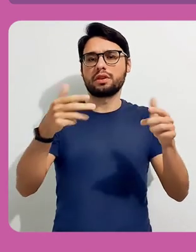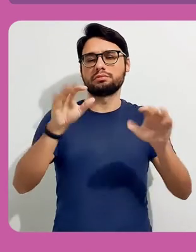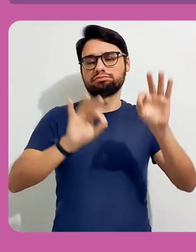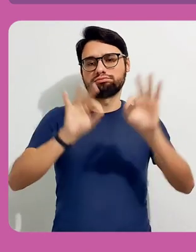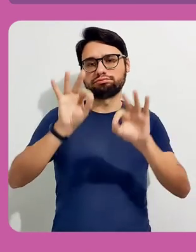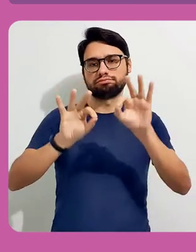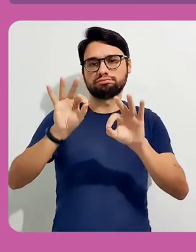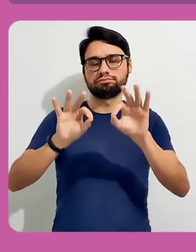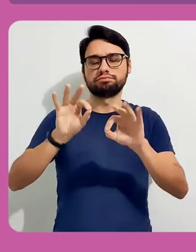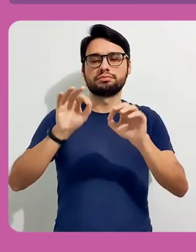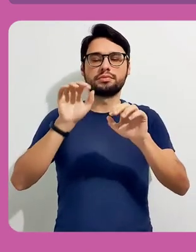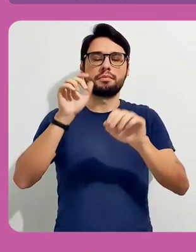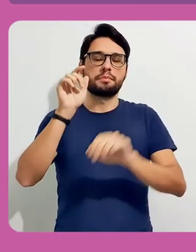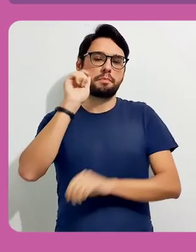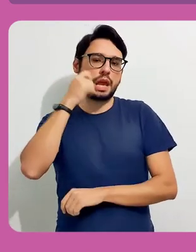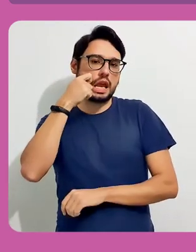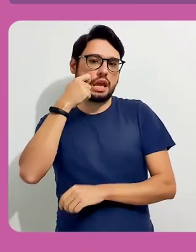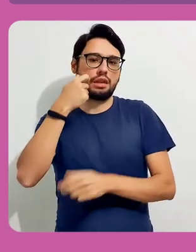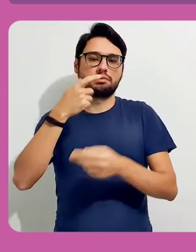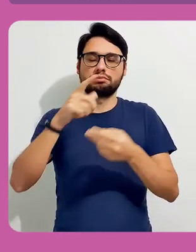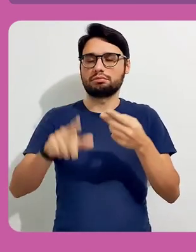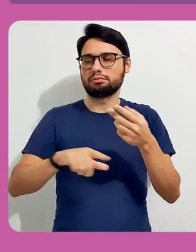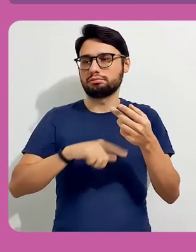colocando partes